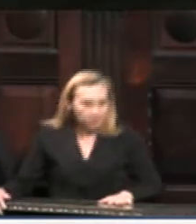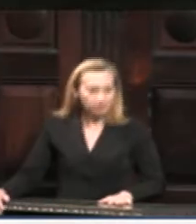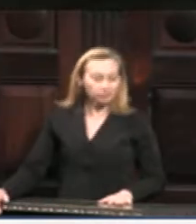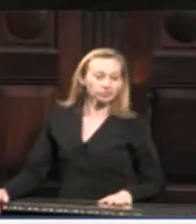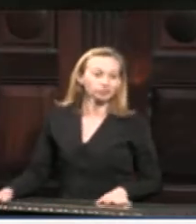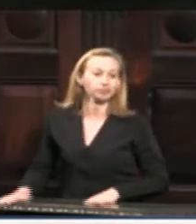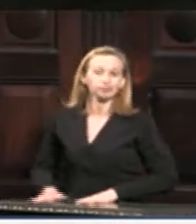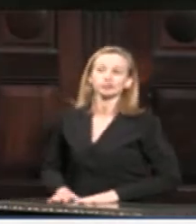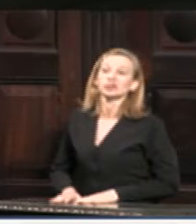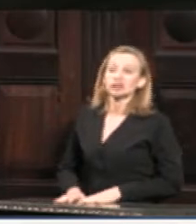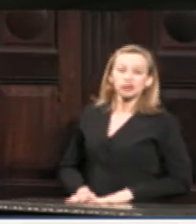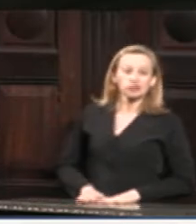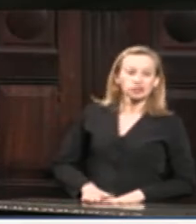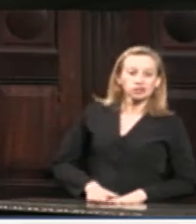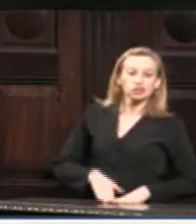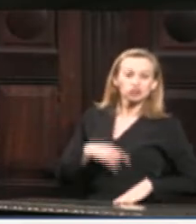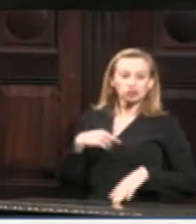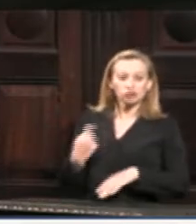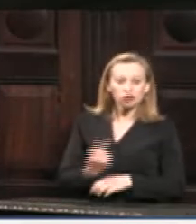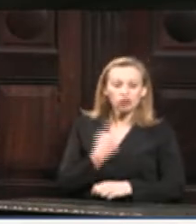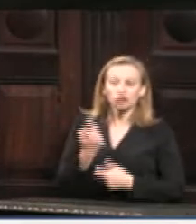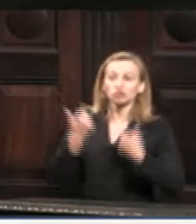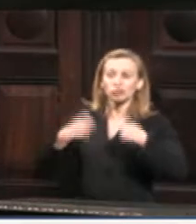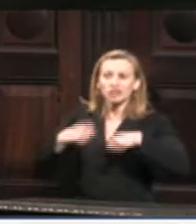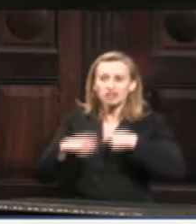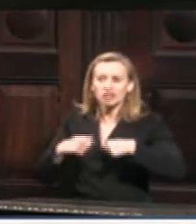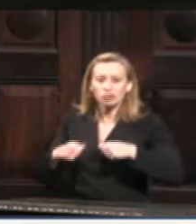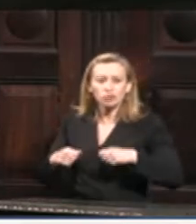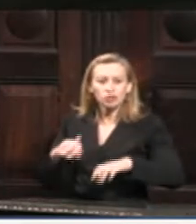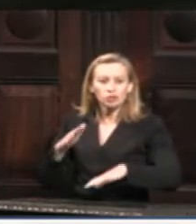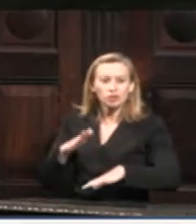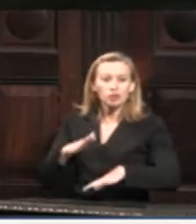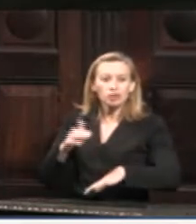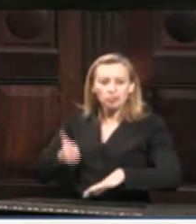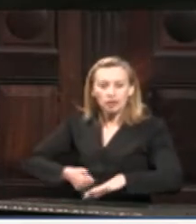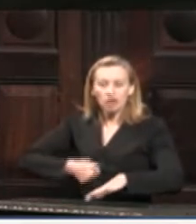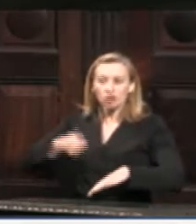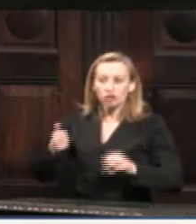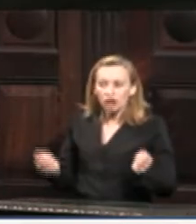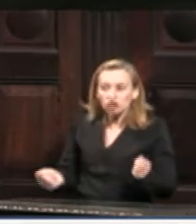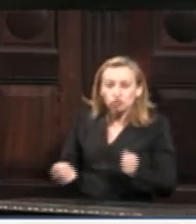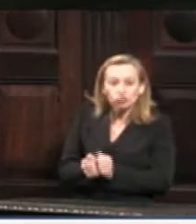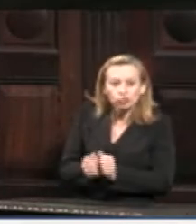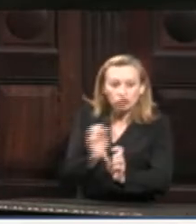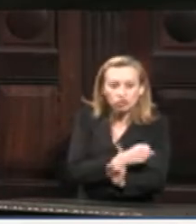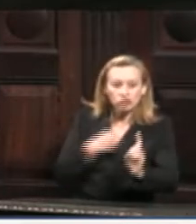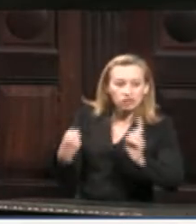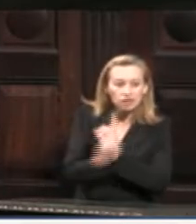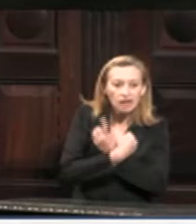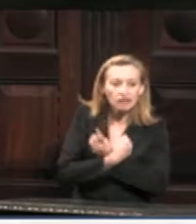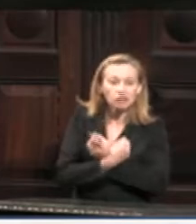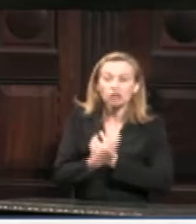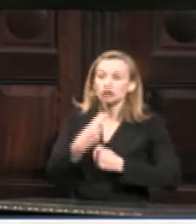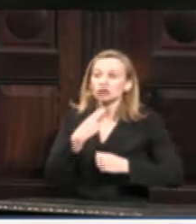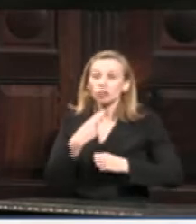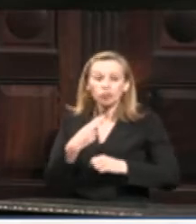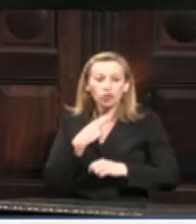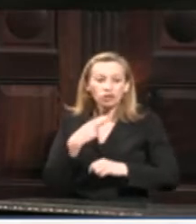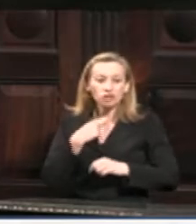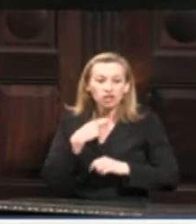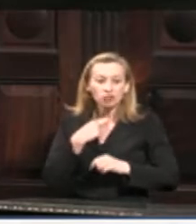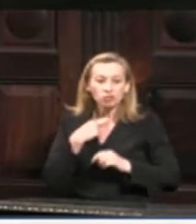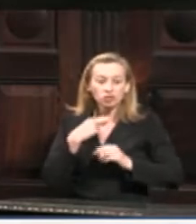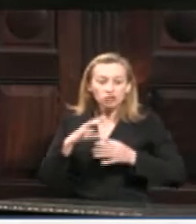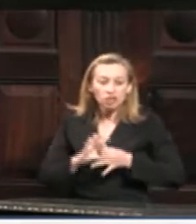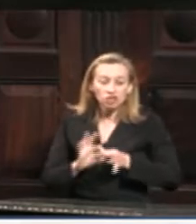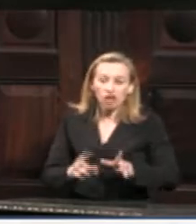tem que aprofundar os mecanismos de participação da sociedade. A gente não pode apequenar ainda mais a